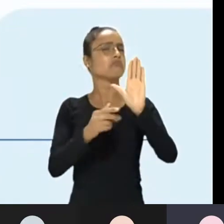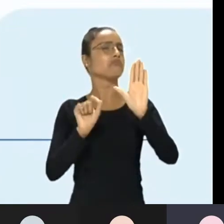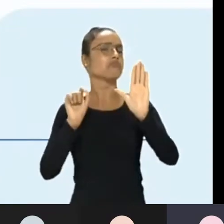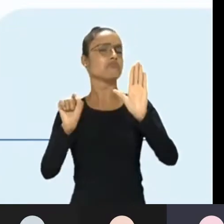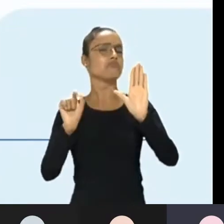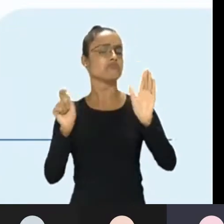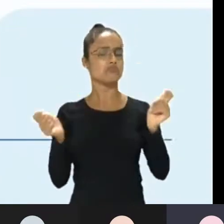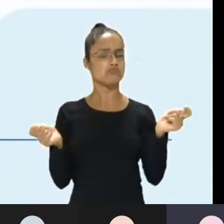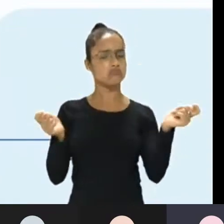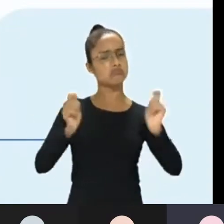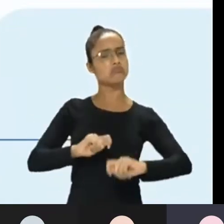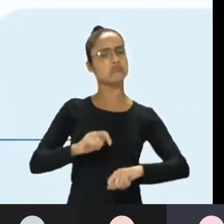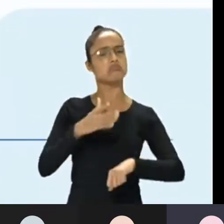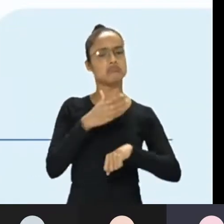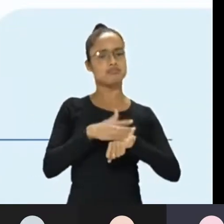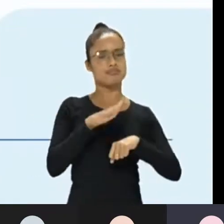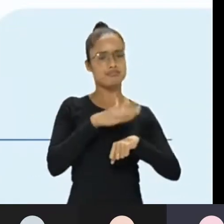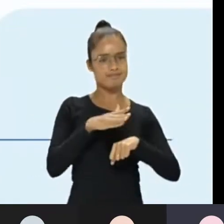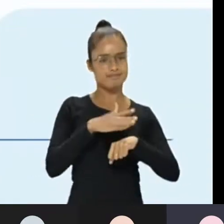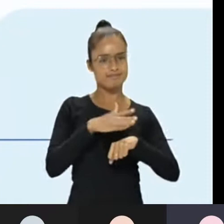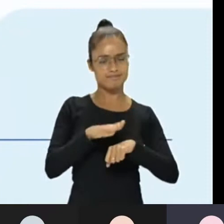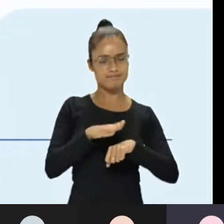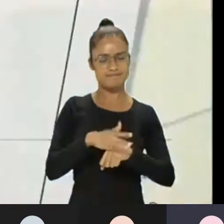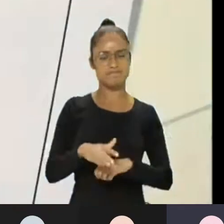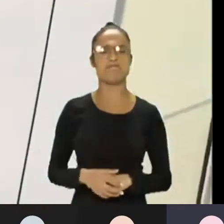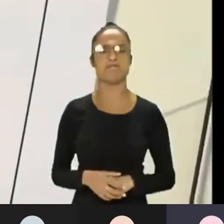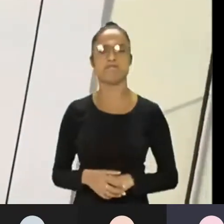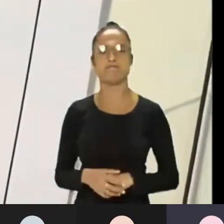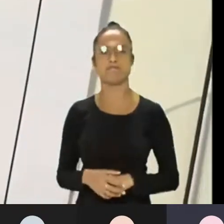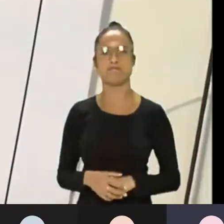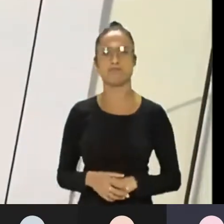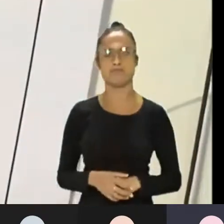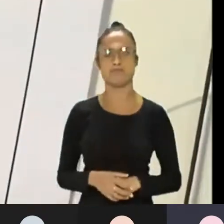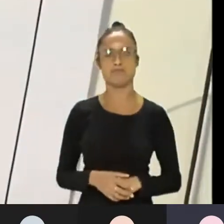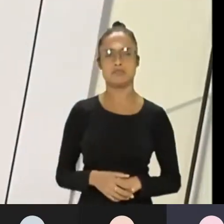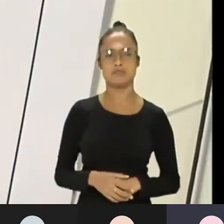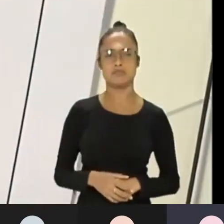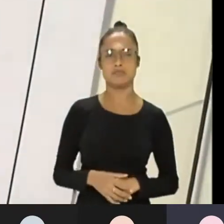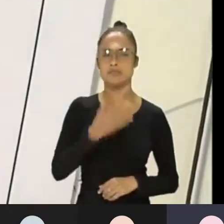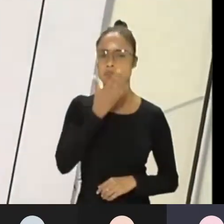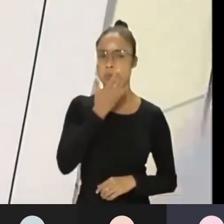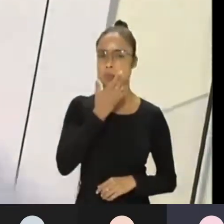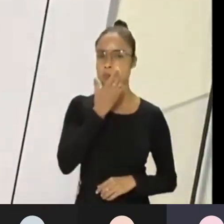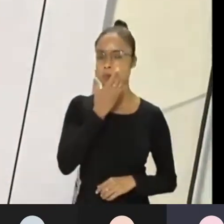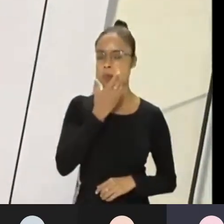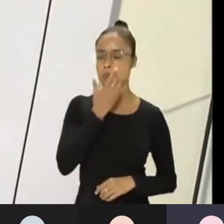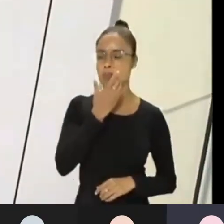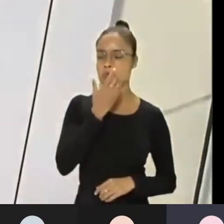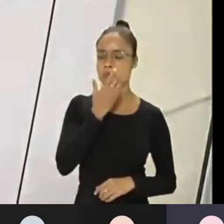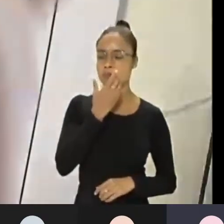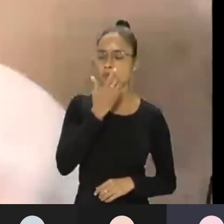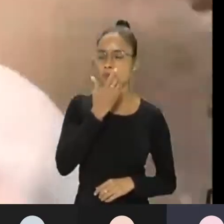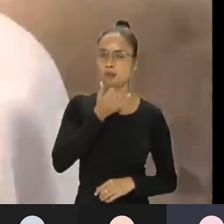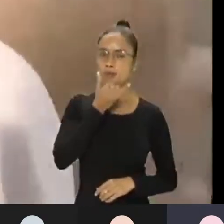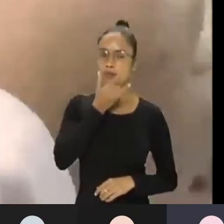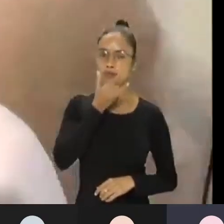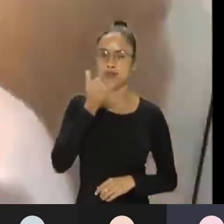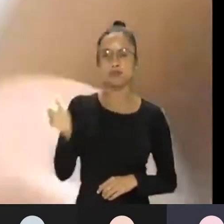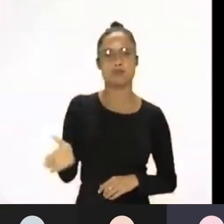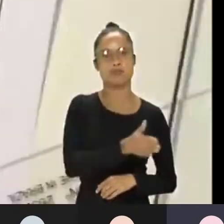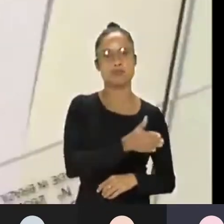seria a possibilidade de aplicar esse conceito. Então, nós vamos agora